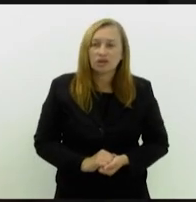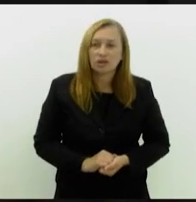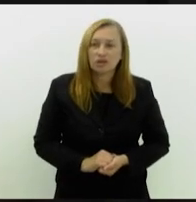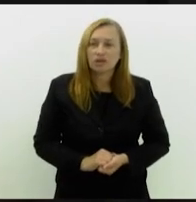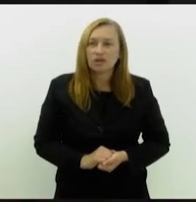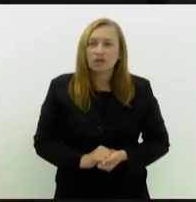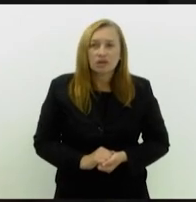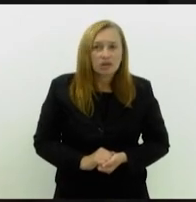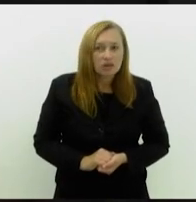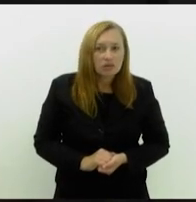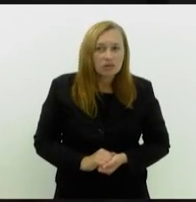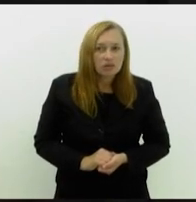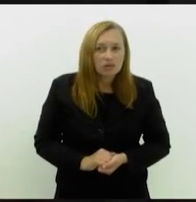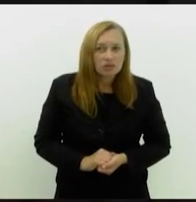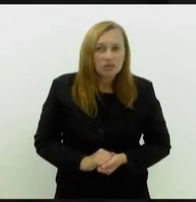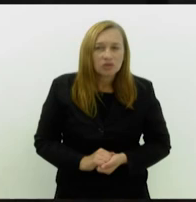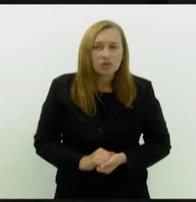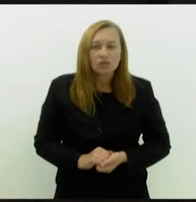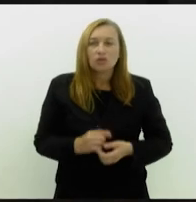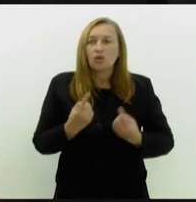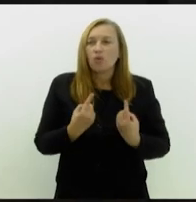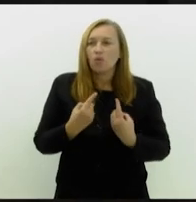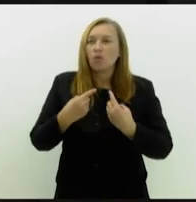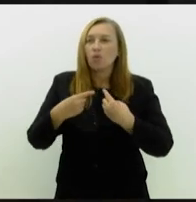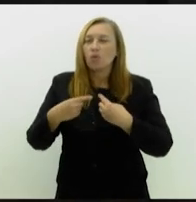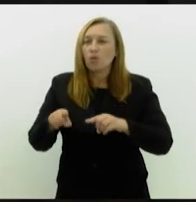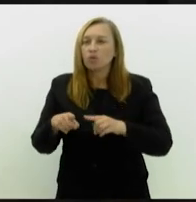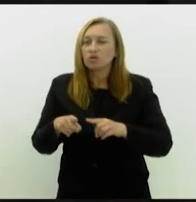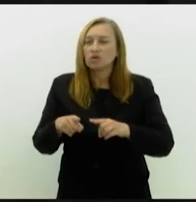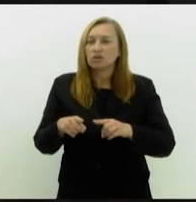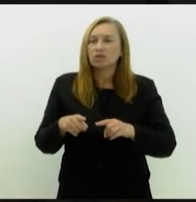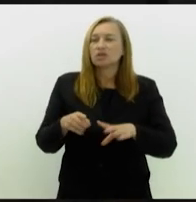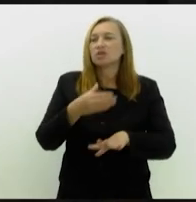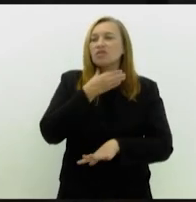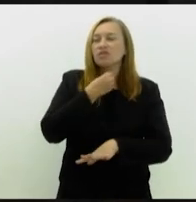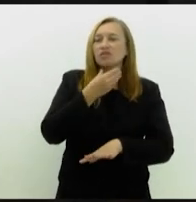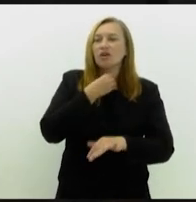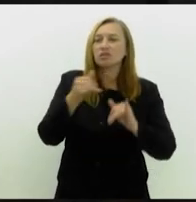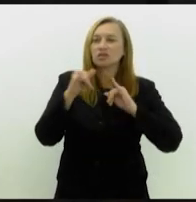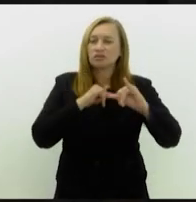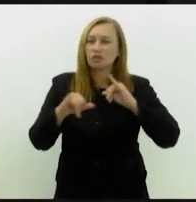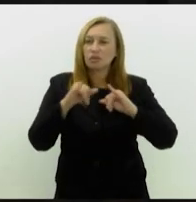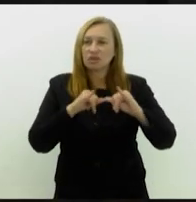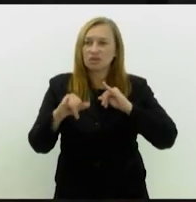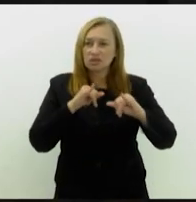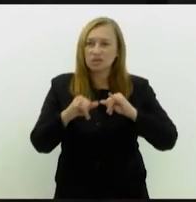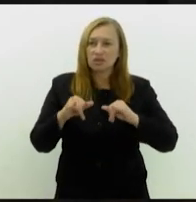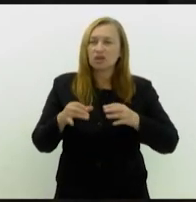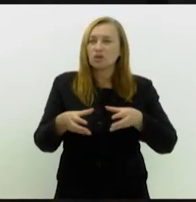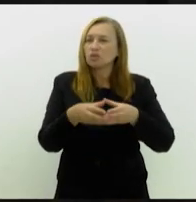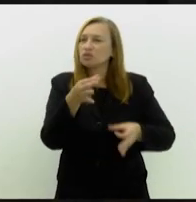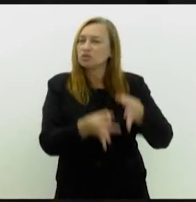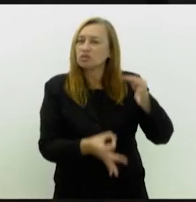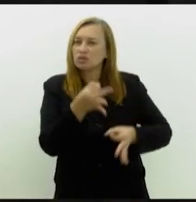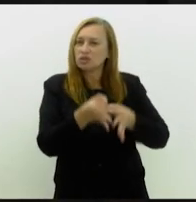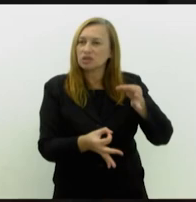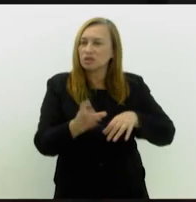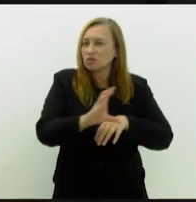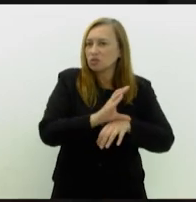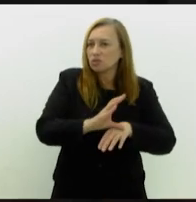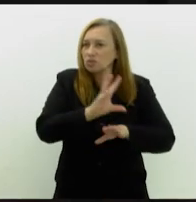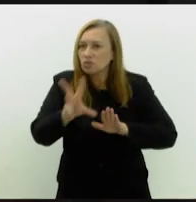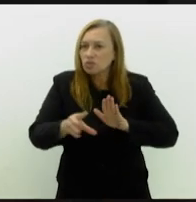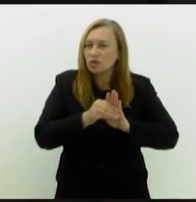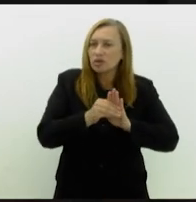combate à feração de Notícias falsas parecer da comissão de constituição e justiça pela constitucionalidade com emendas